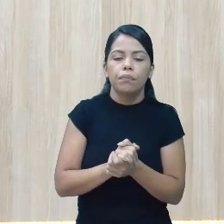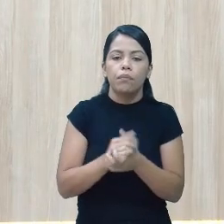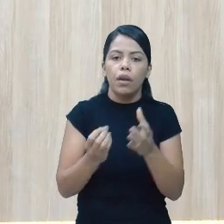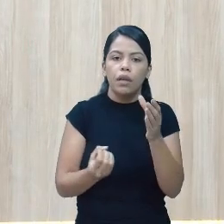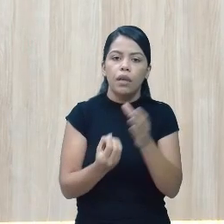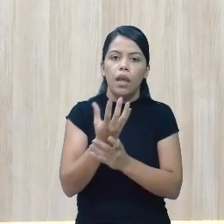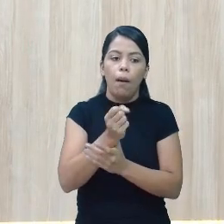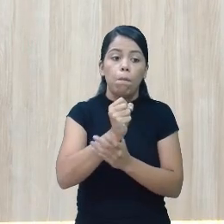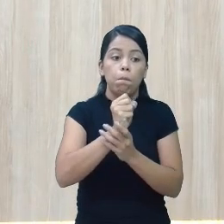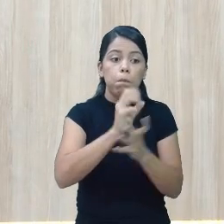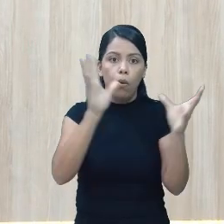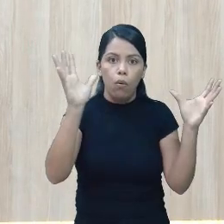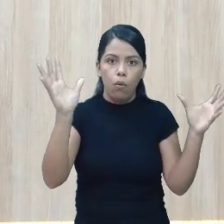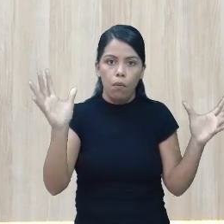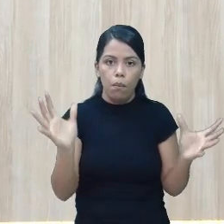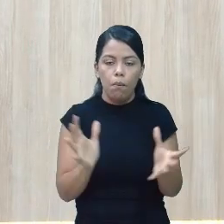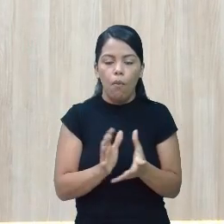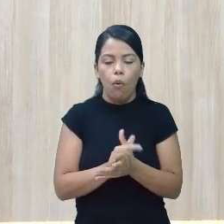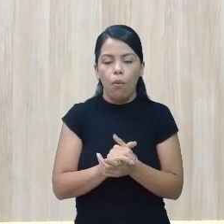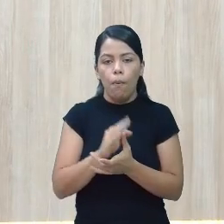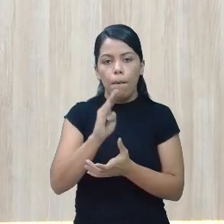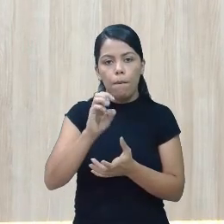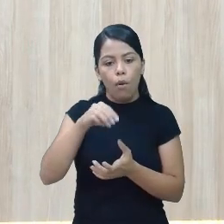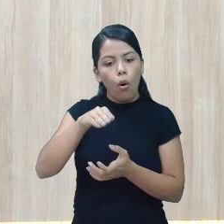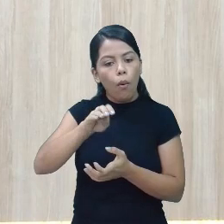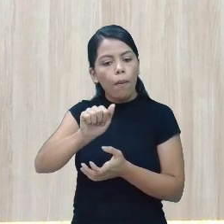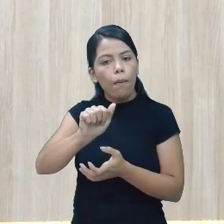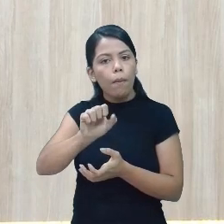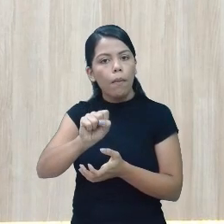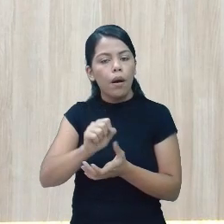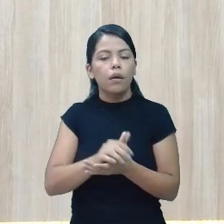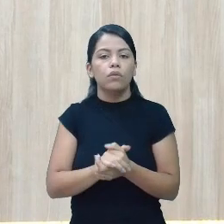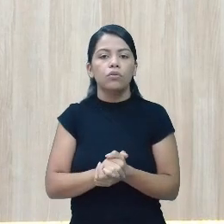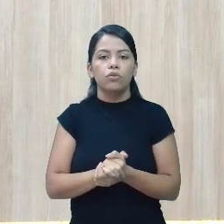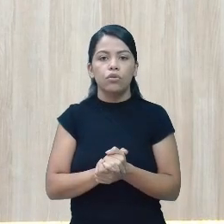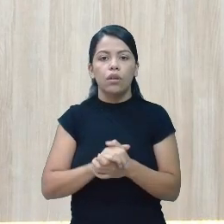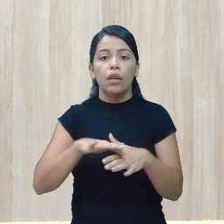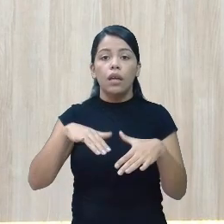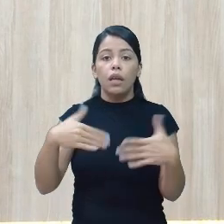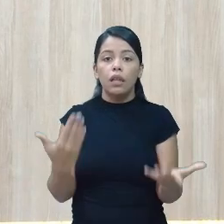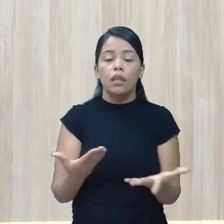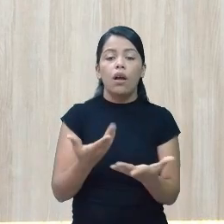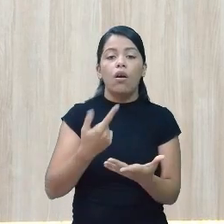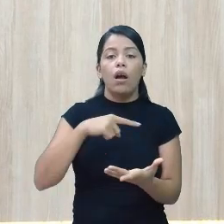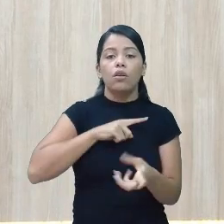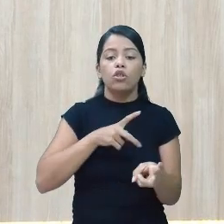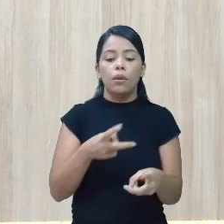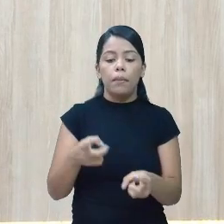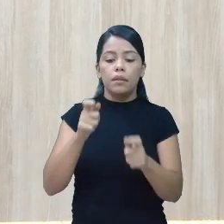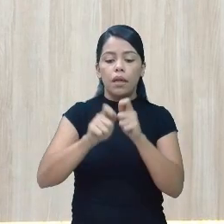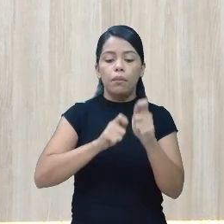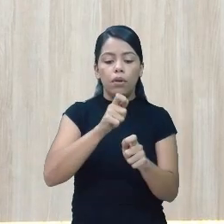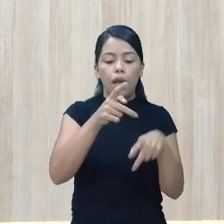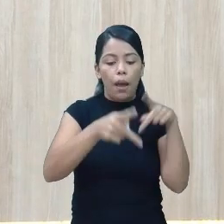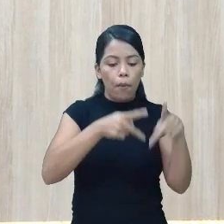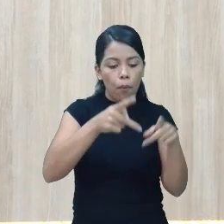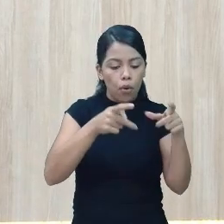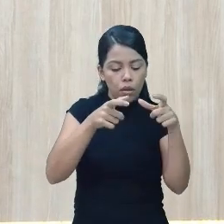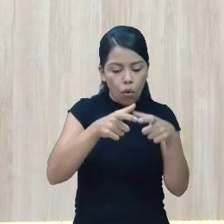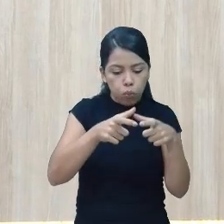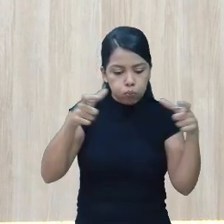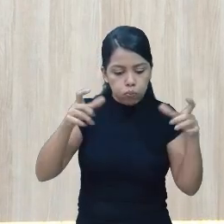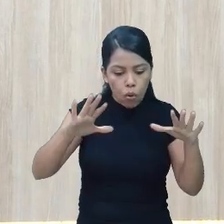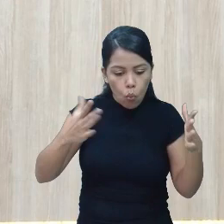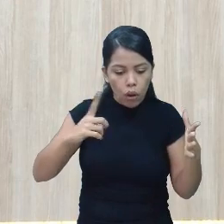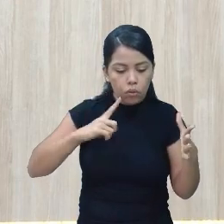ela cresce bastante, geralmente após uma invenção tecnológica, um desenvolvimento tecnológico que a gente